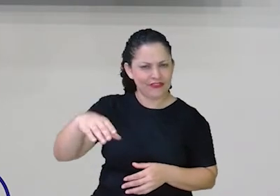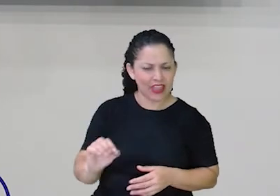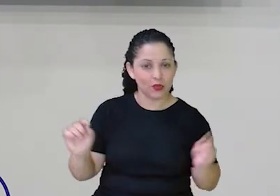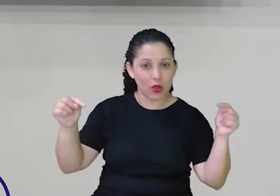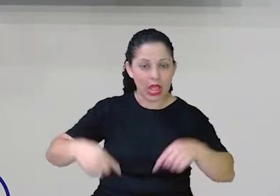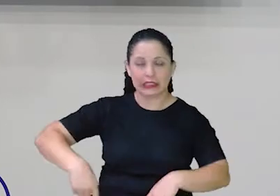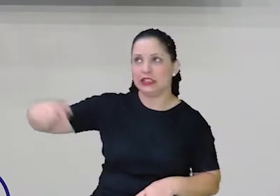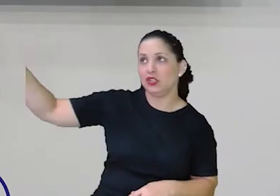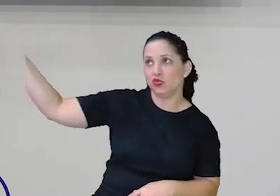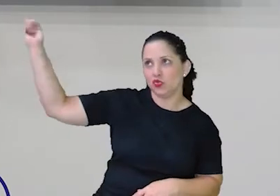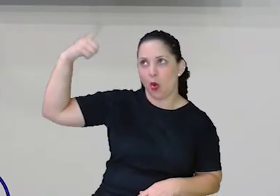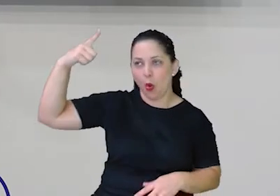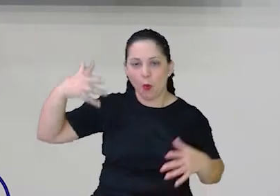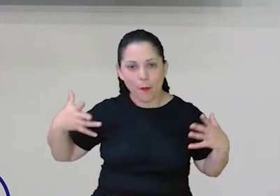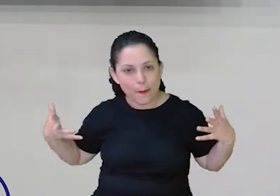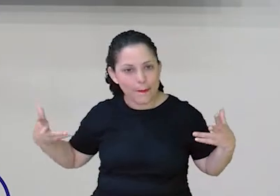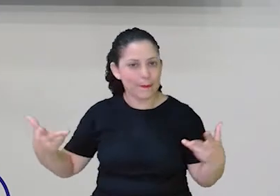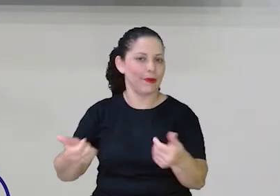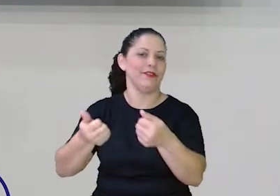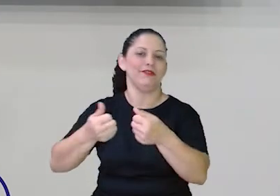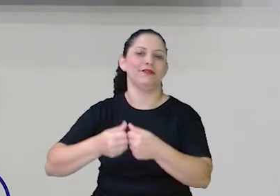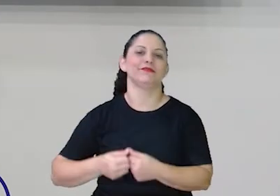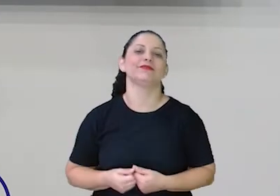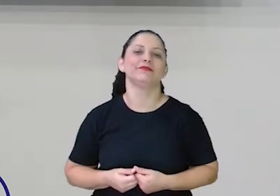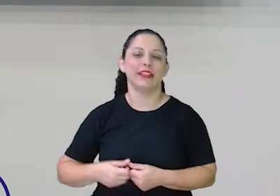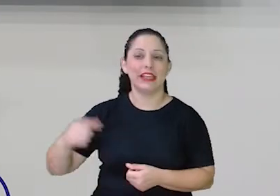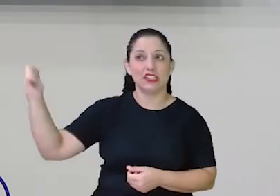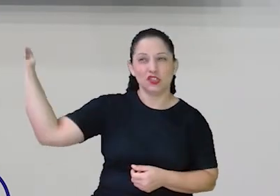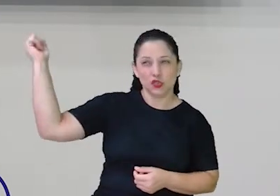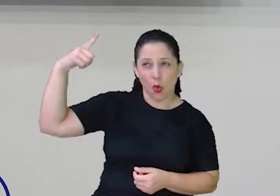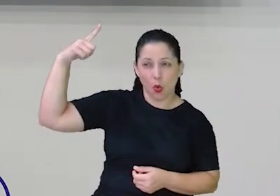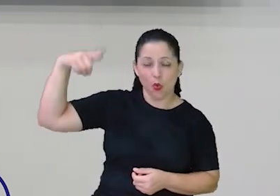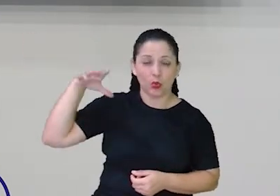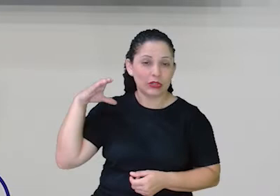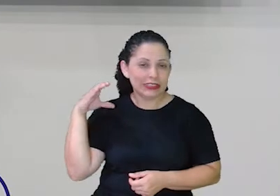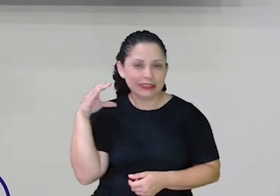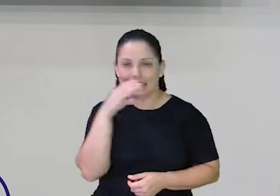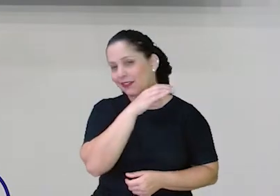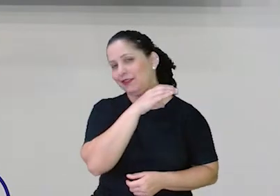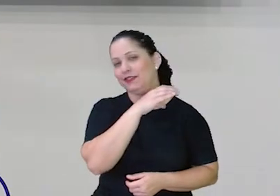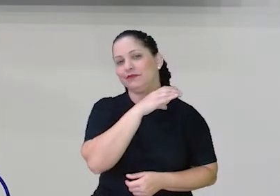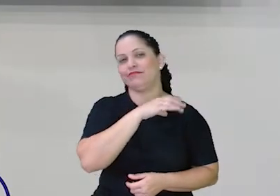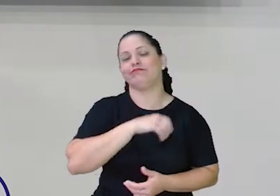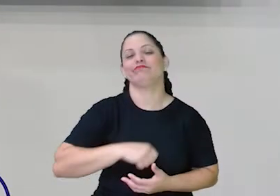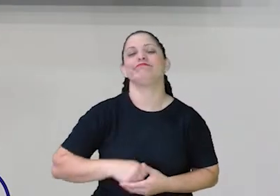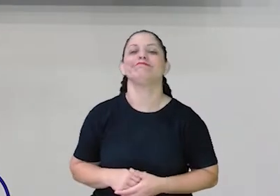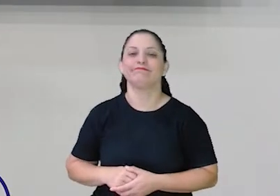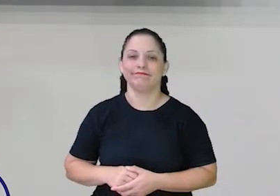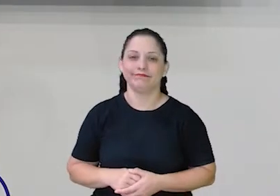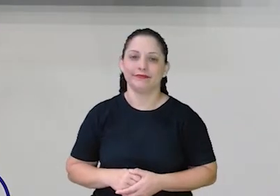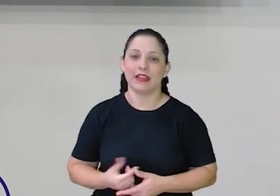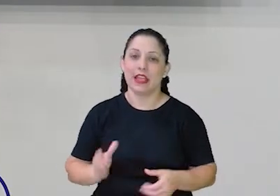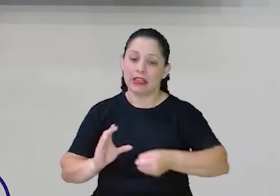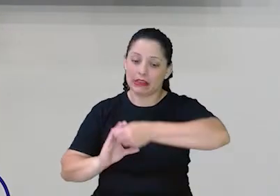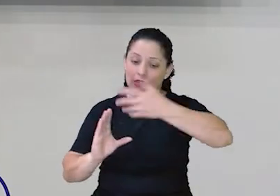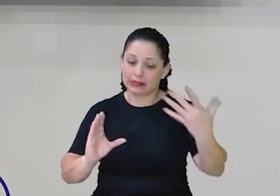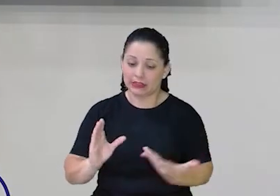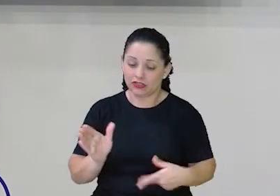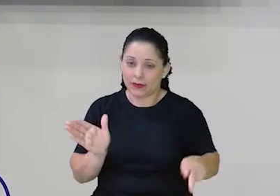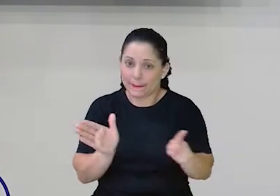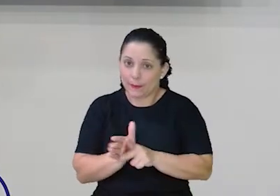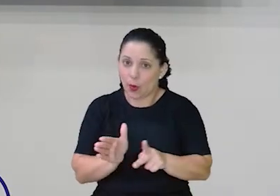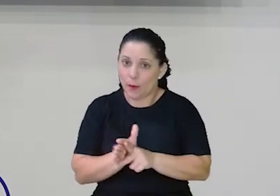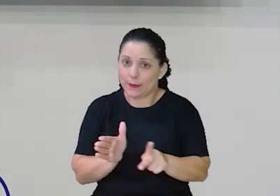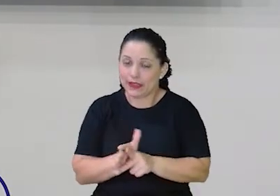está um sol muito bonito. E sol quente não é característica de um período de inverno. Característica do inverno é o